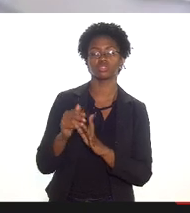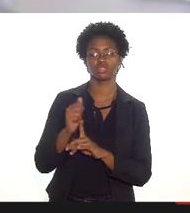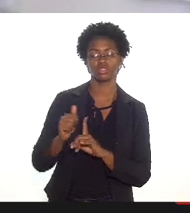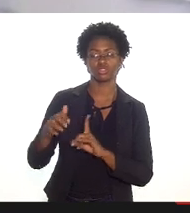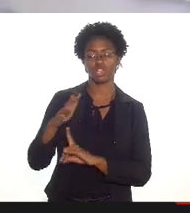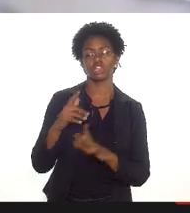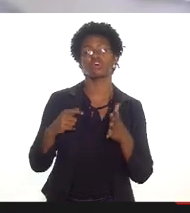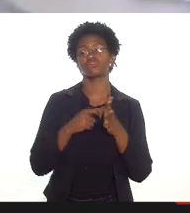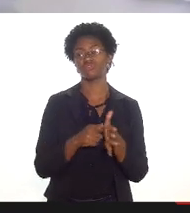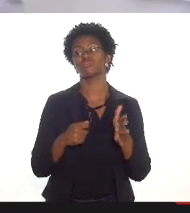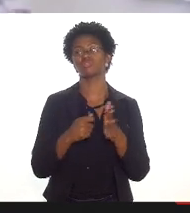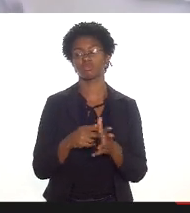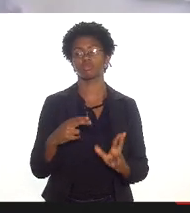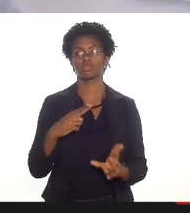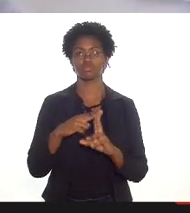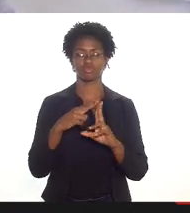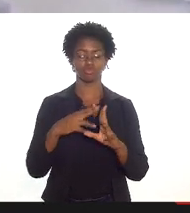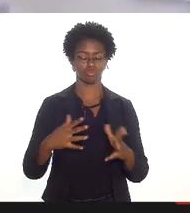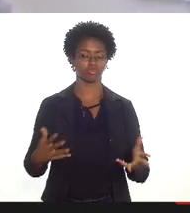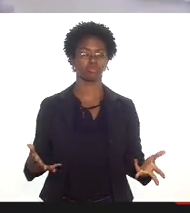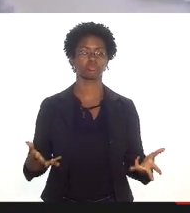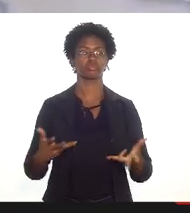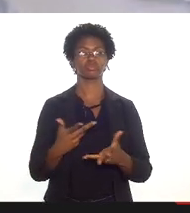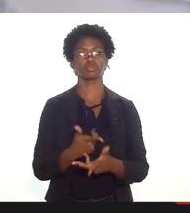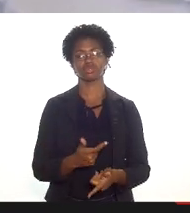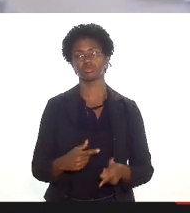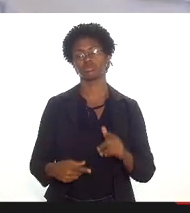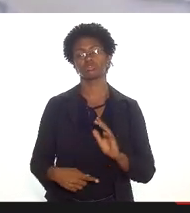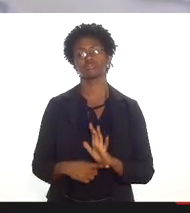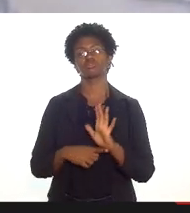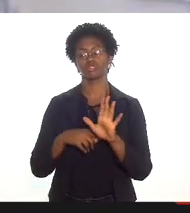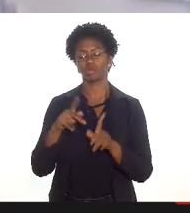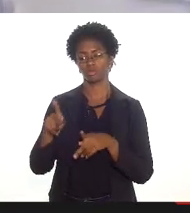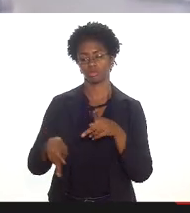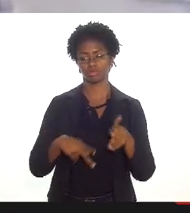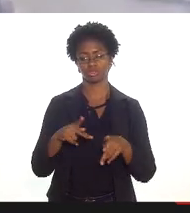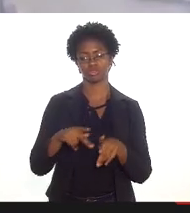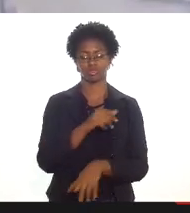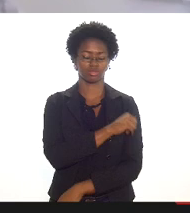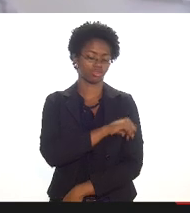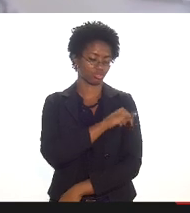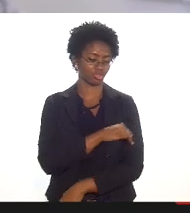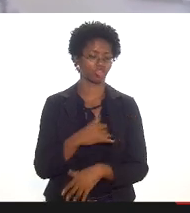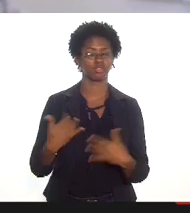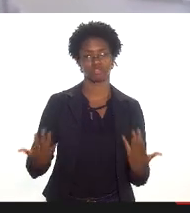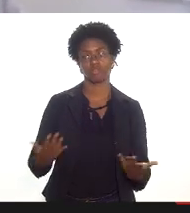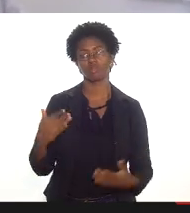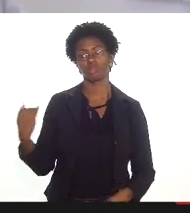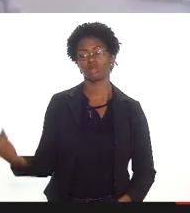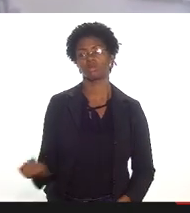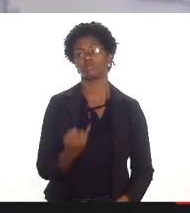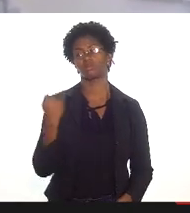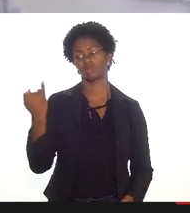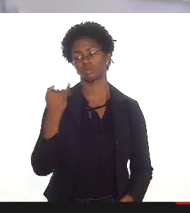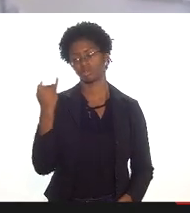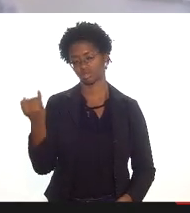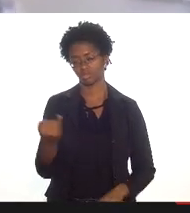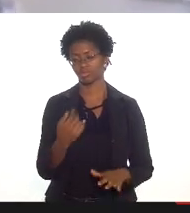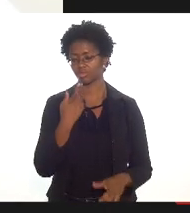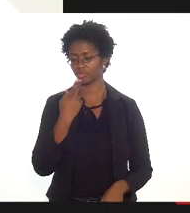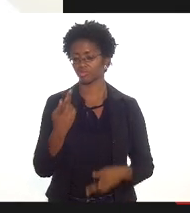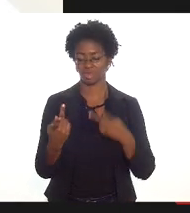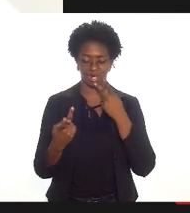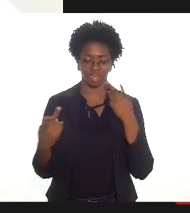de qualidade para atender a população do nosso estado do Rio de Janeiro. É importante ressaltar, nesse momento, que eu queria